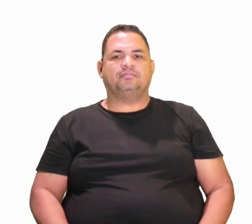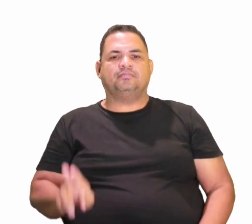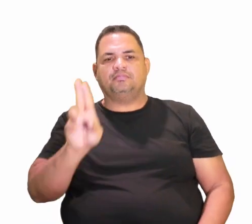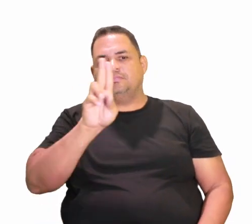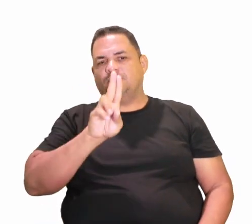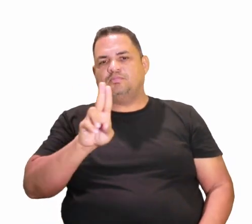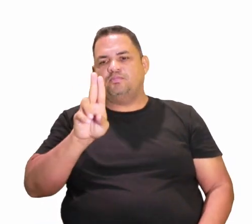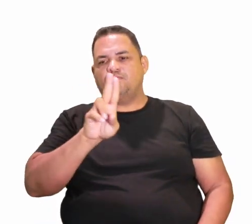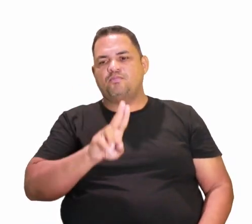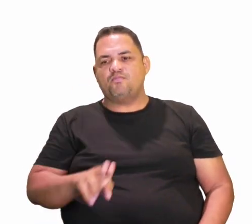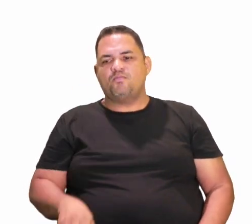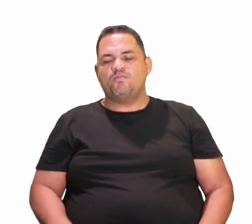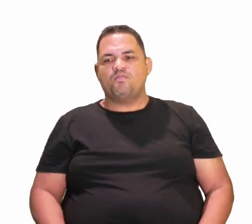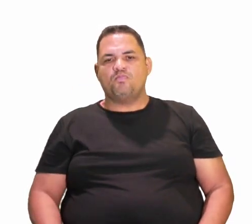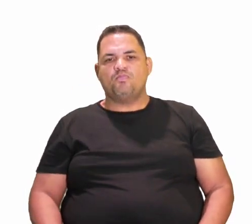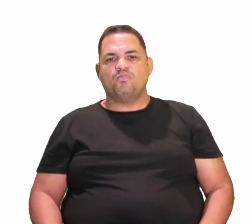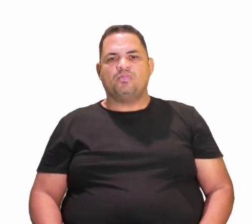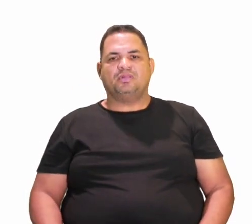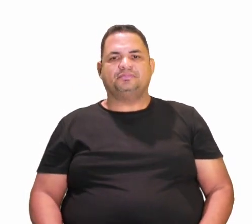usar